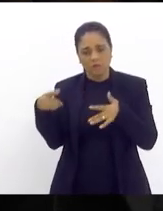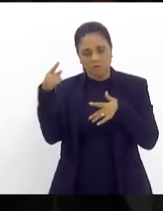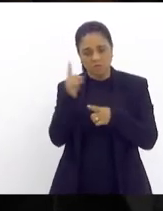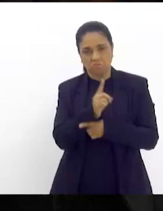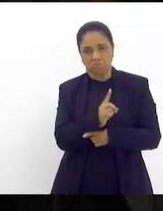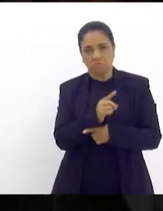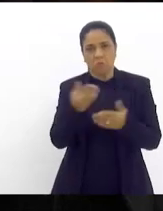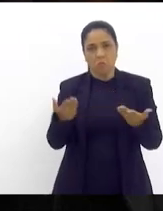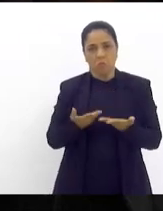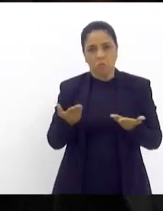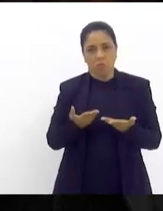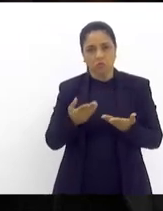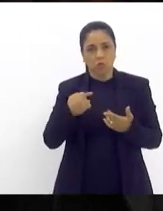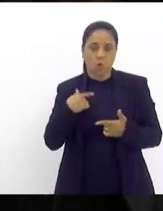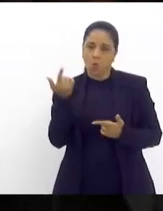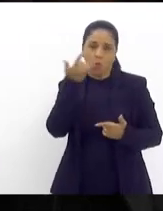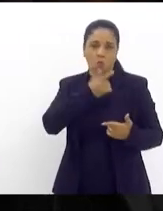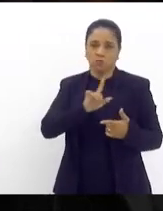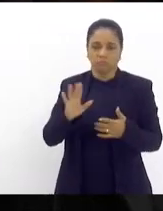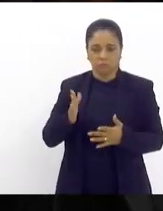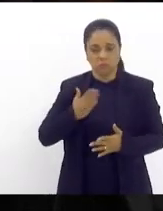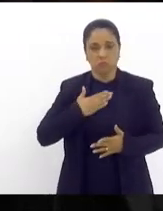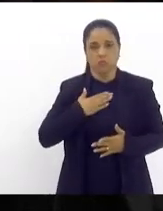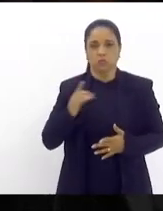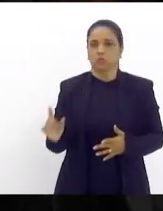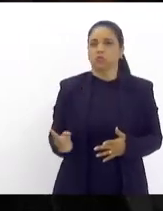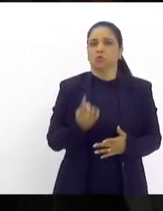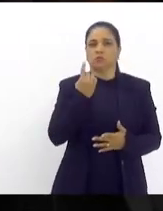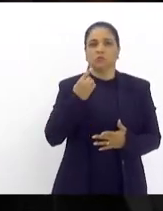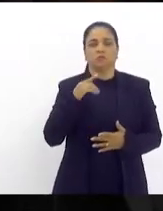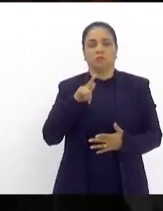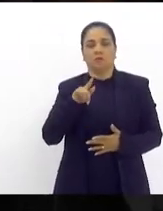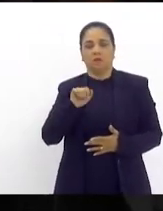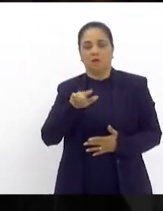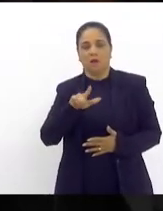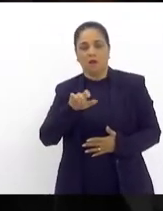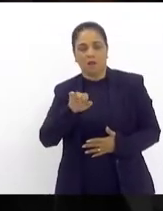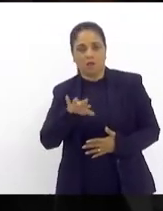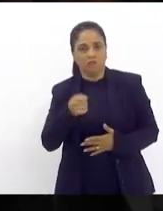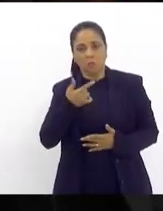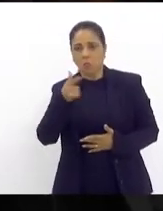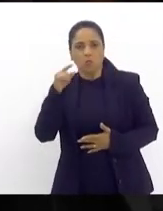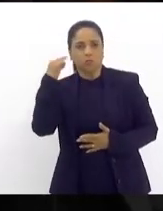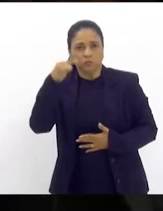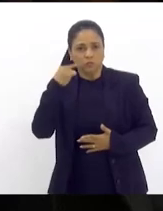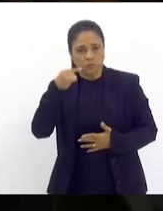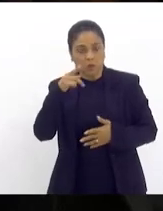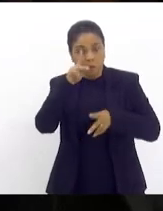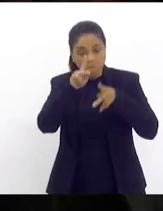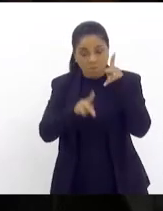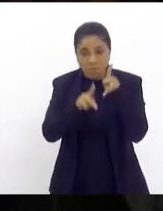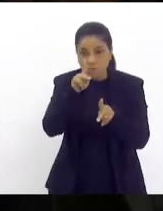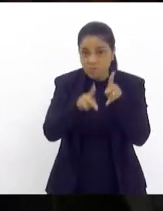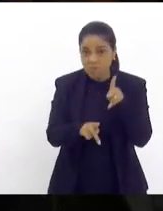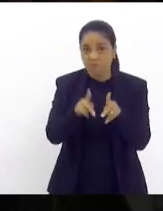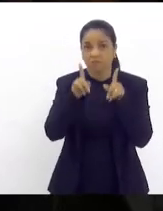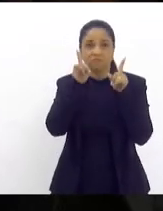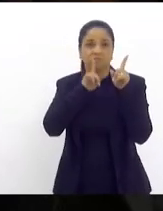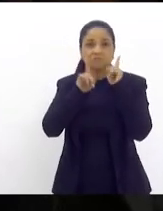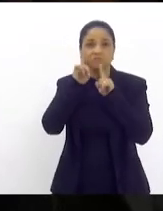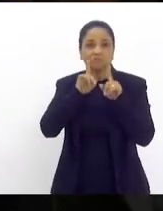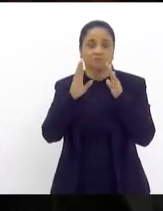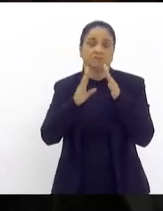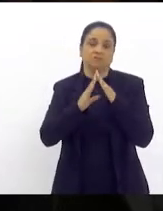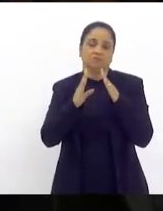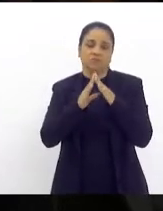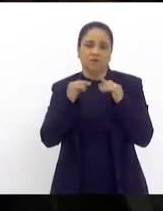a conquista não é minha a conquista não era delaroli a conquista não é dos outros deputados a conquista da população de bem de Maricá aqui não